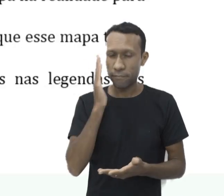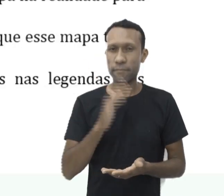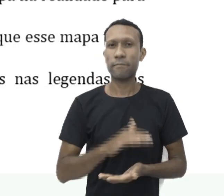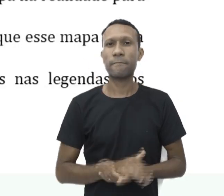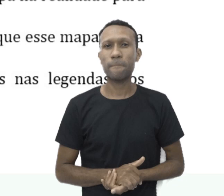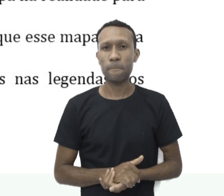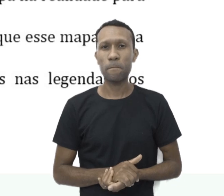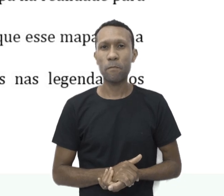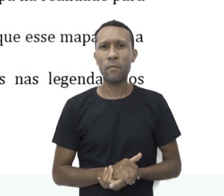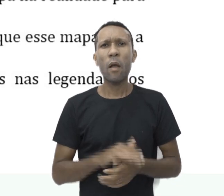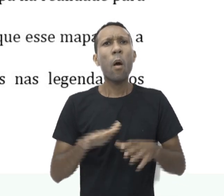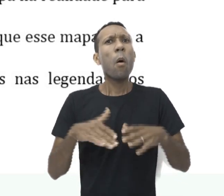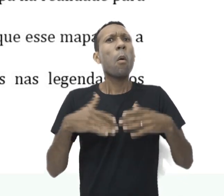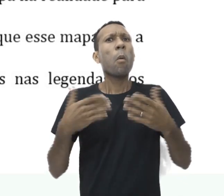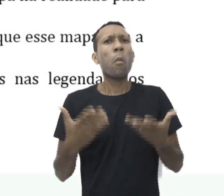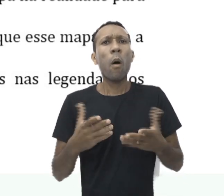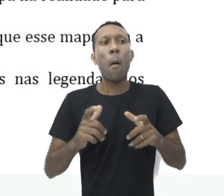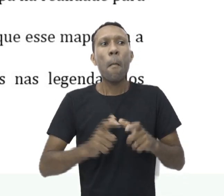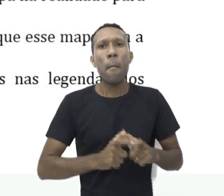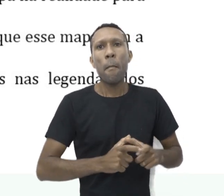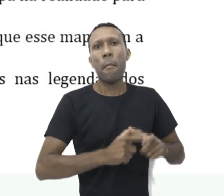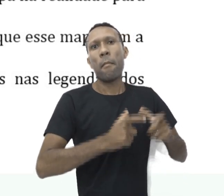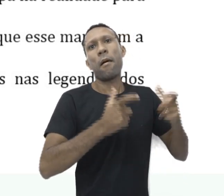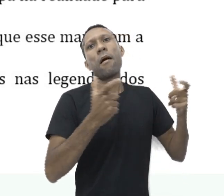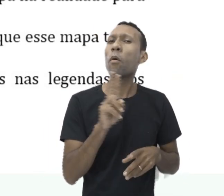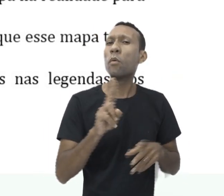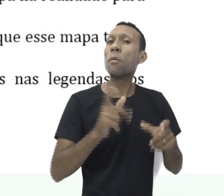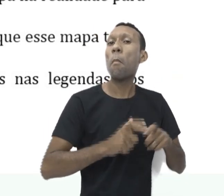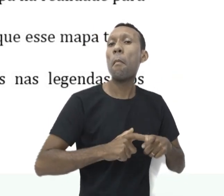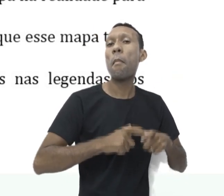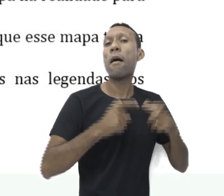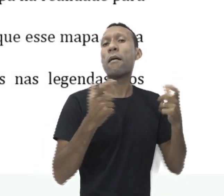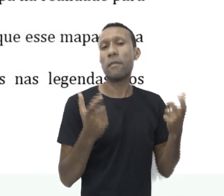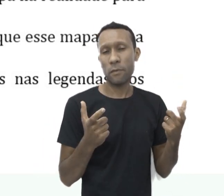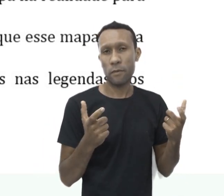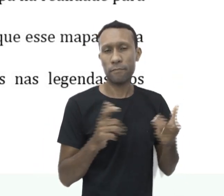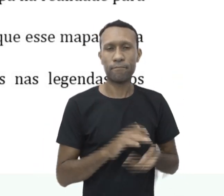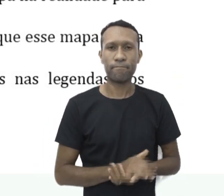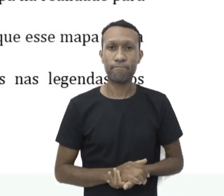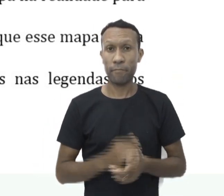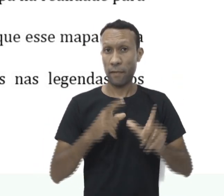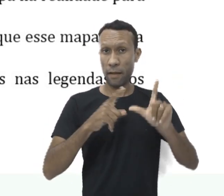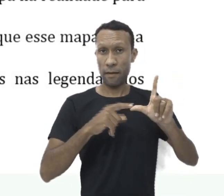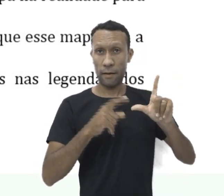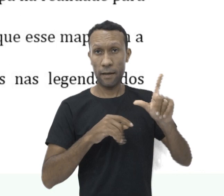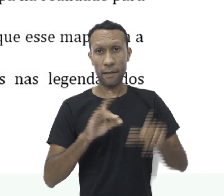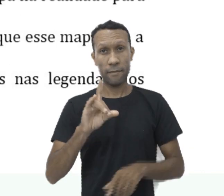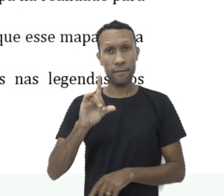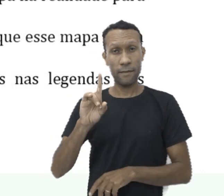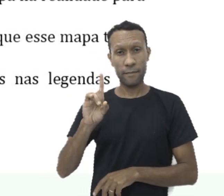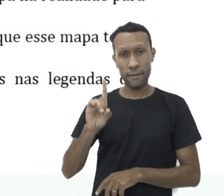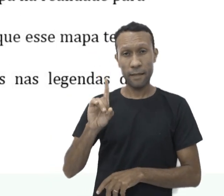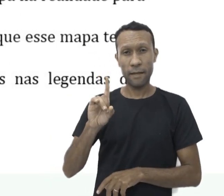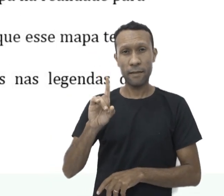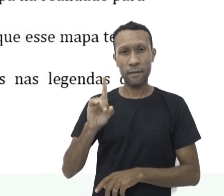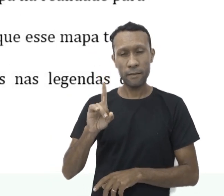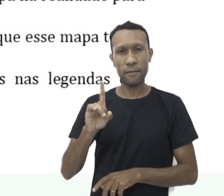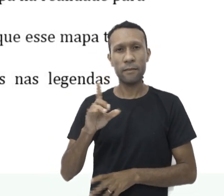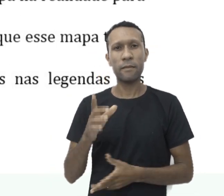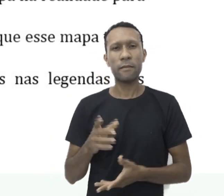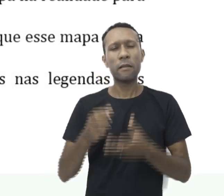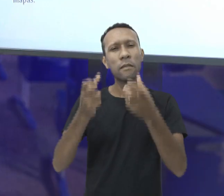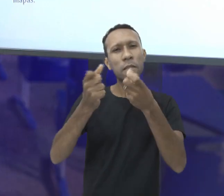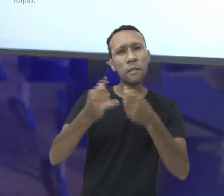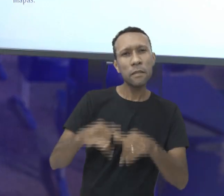Qual o mapa que tem a escala maior? Por que esse mapa tem essa escala maior? O da letra D. Indique as informações contidas nas legendas